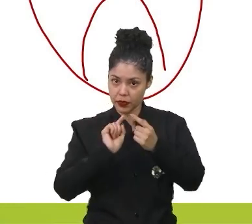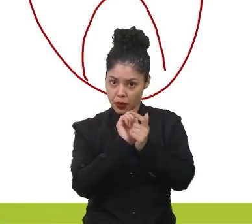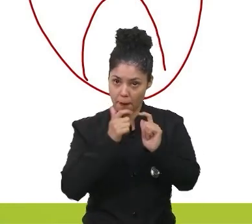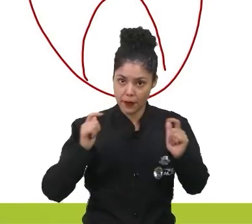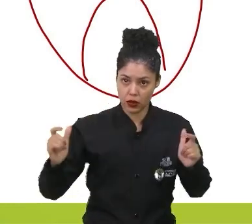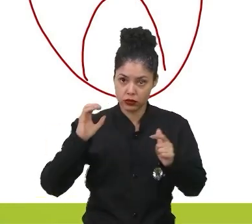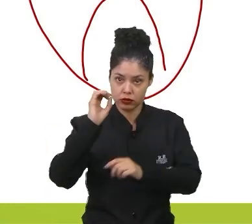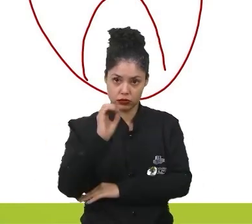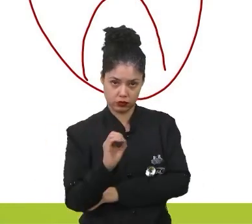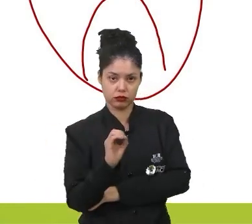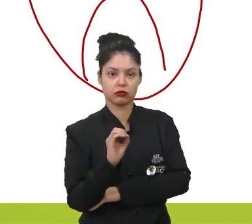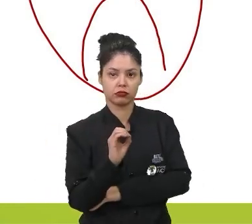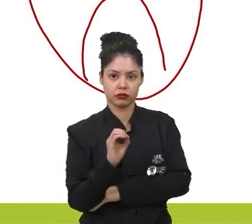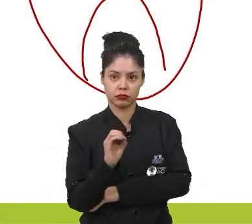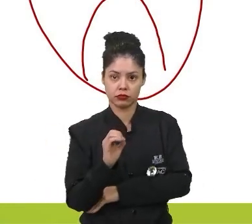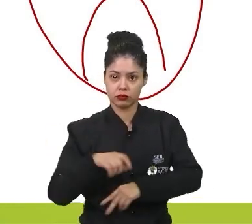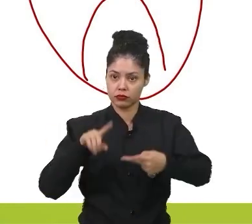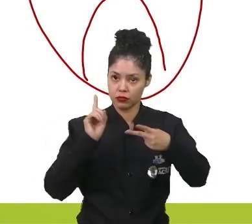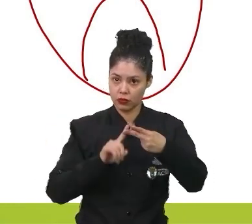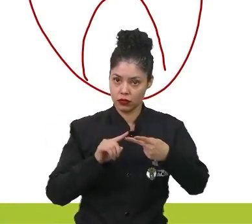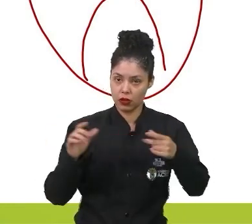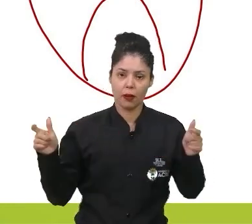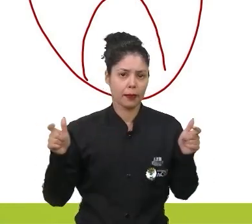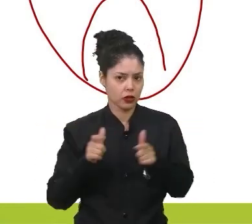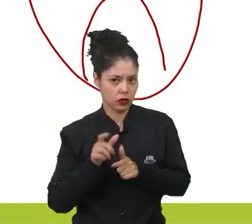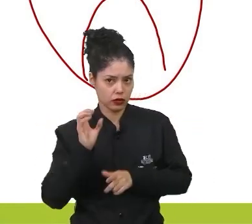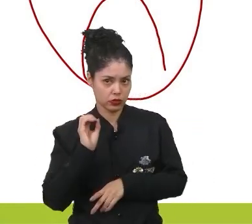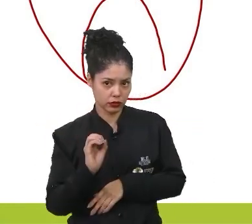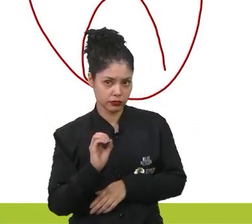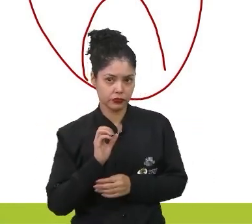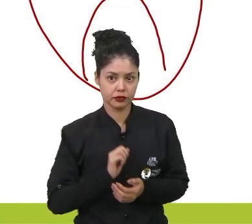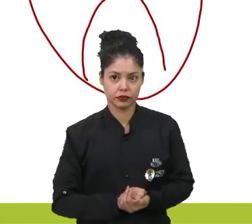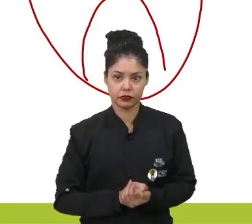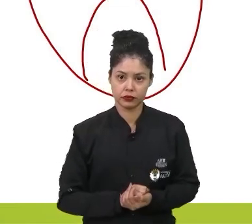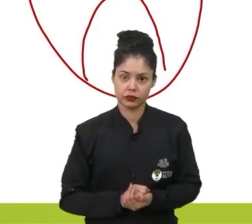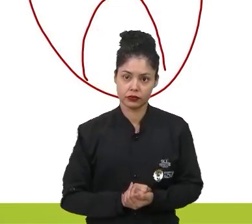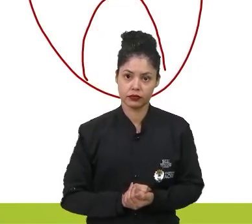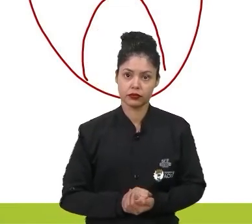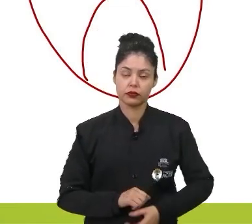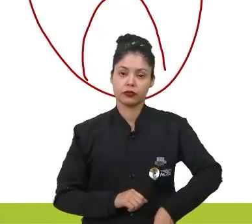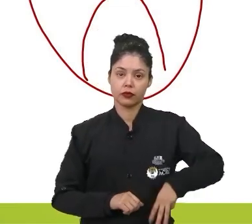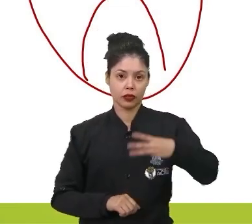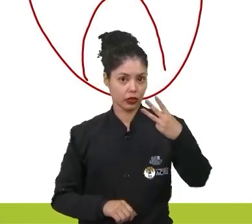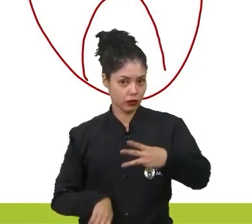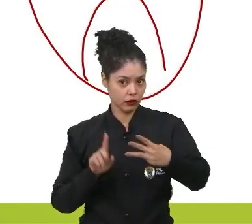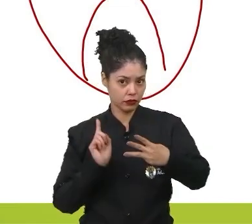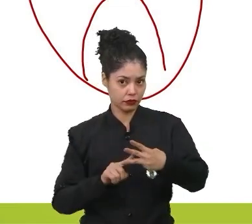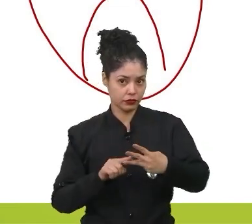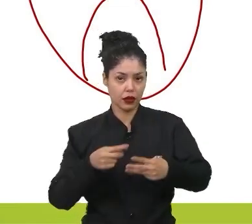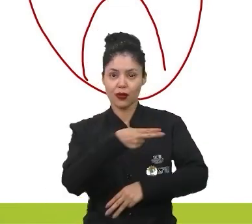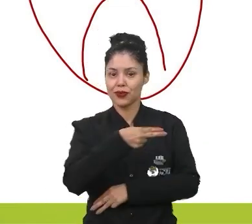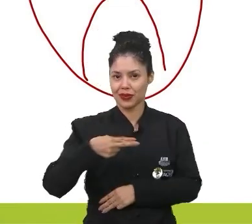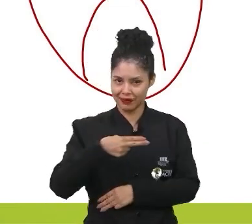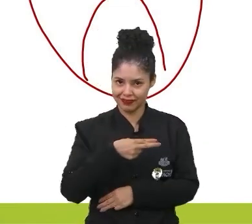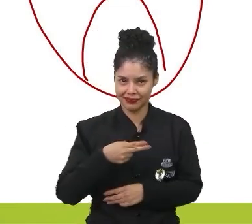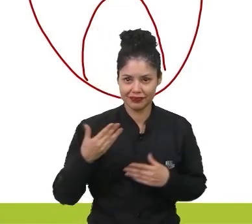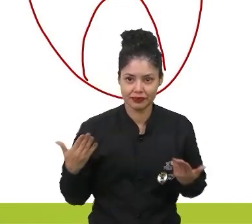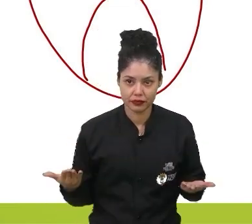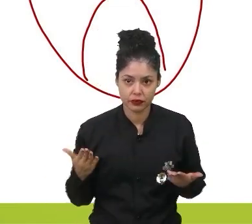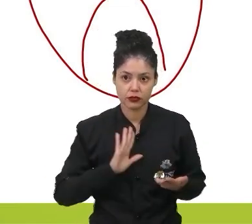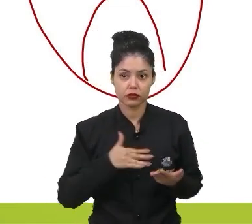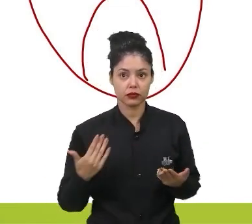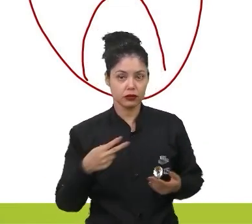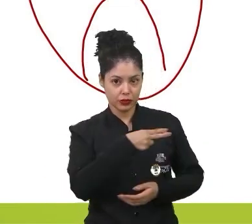maior que 0. Na segunda, eu tenho delta menor que 0. E na terceira relação discriminante, eu tenho delta igual. Quando o